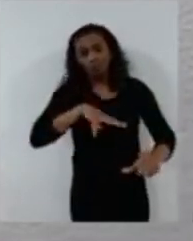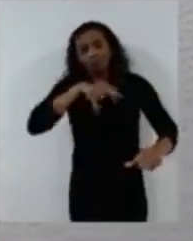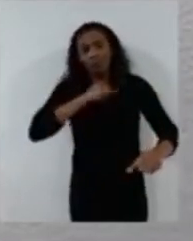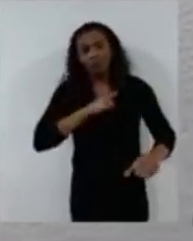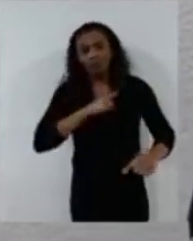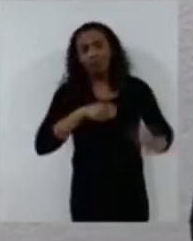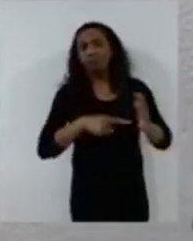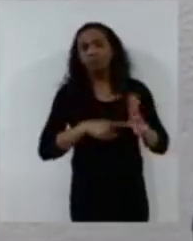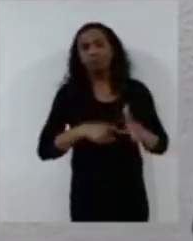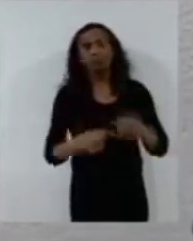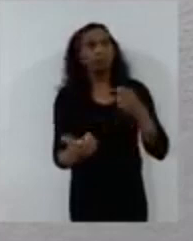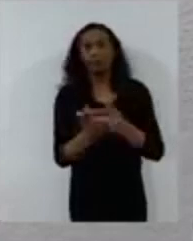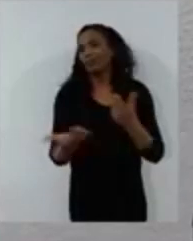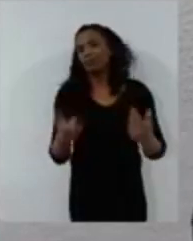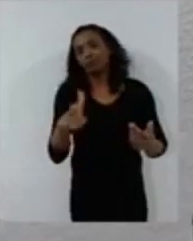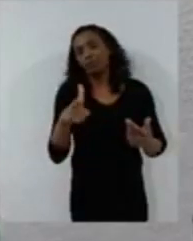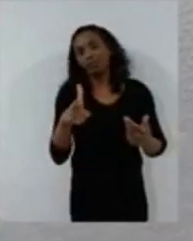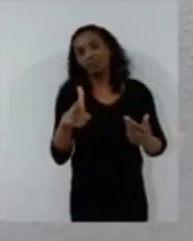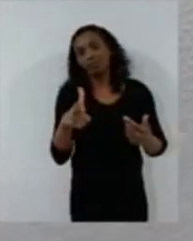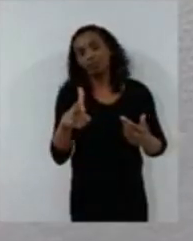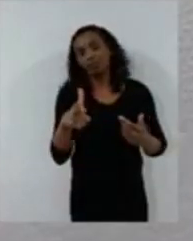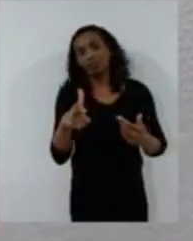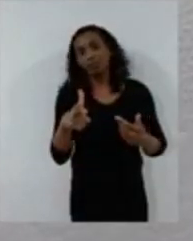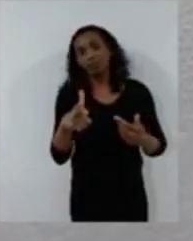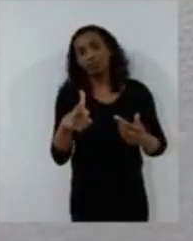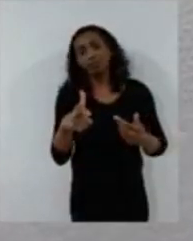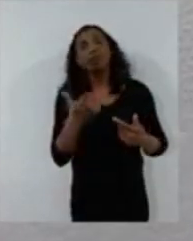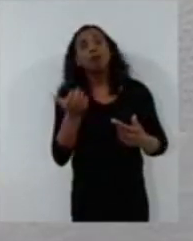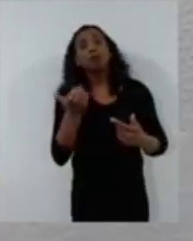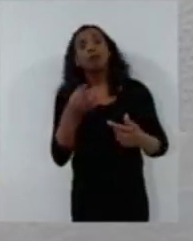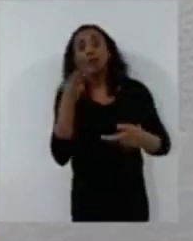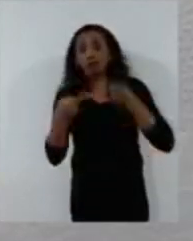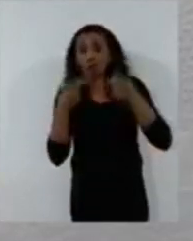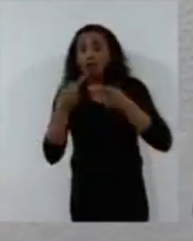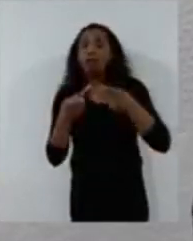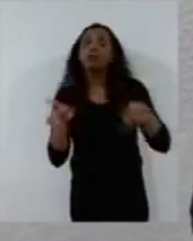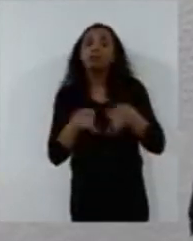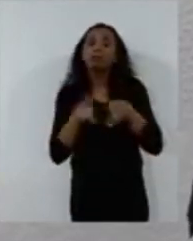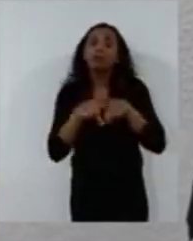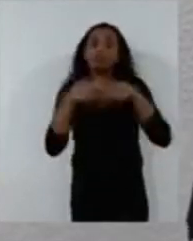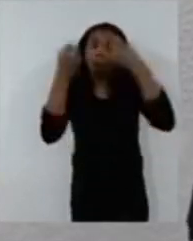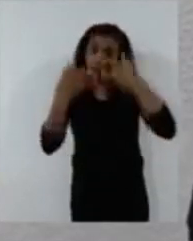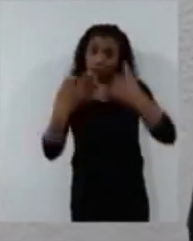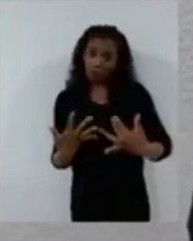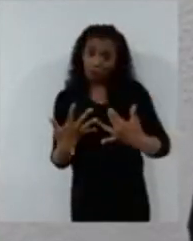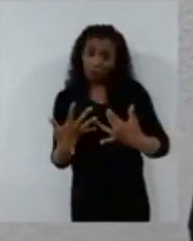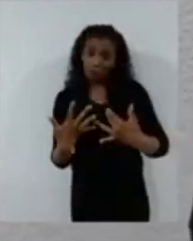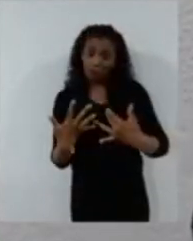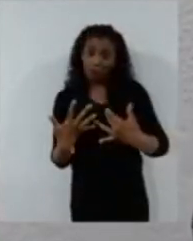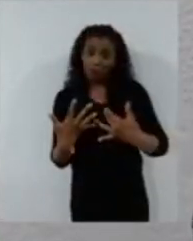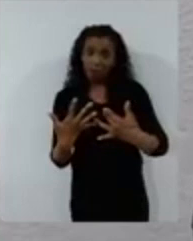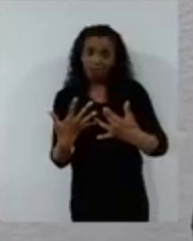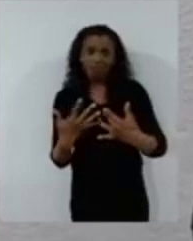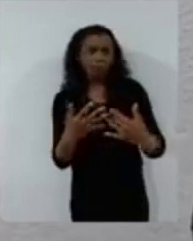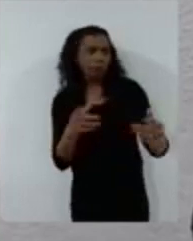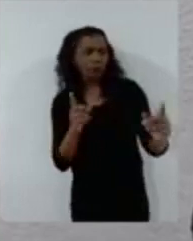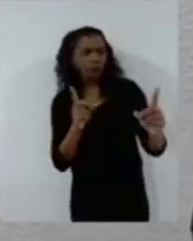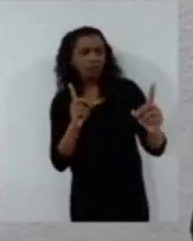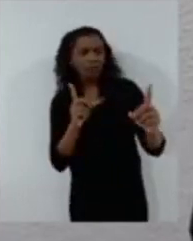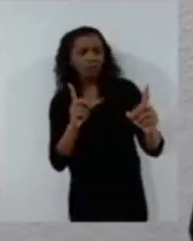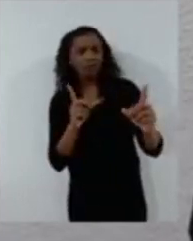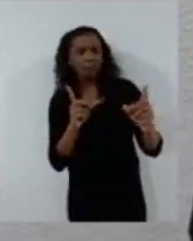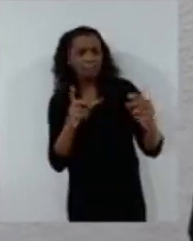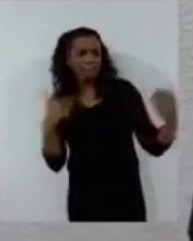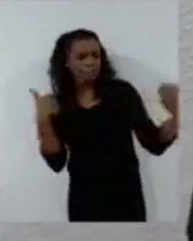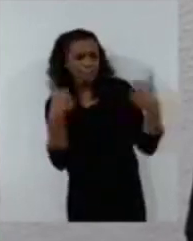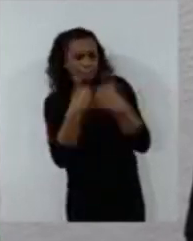problema. Uma outra consideração que eu queria fazer é com relação à nossa proximidade com Juiz de Fora. Juiz de